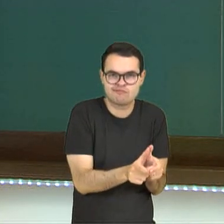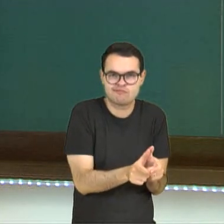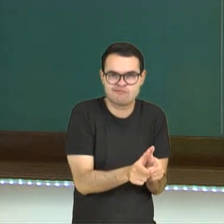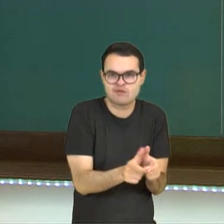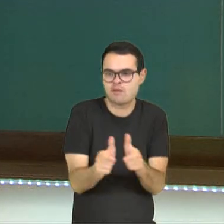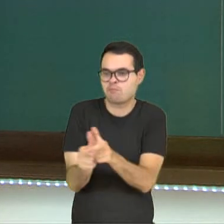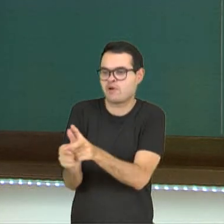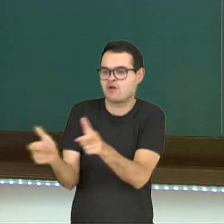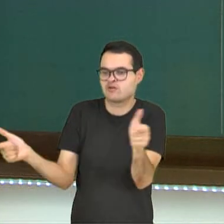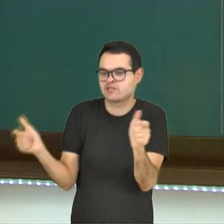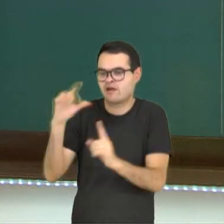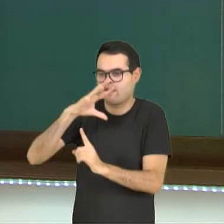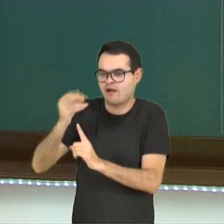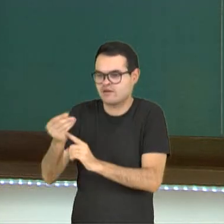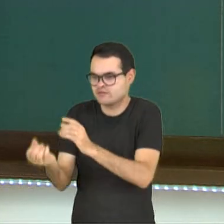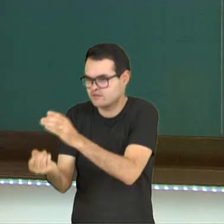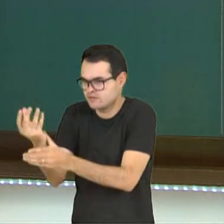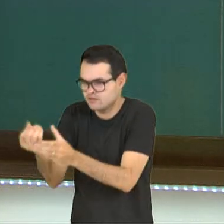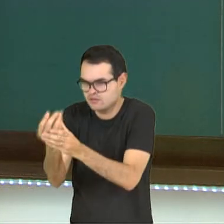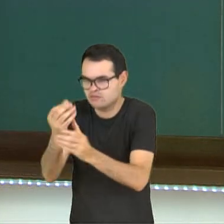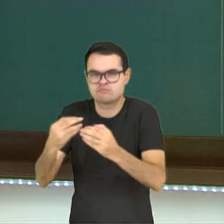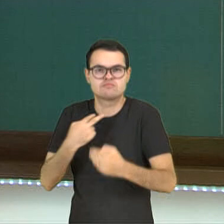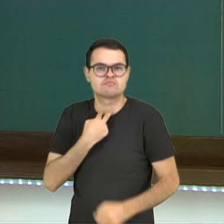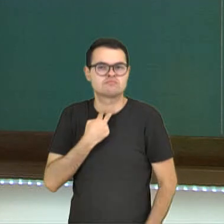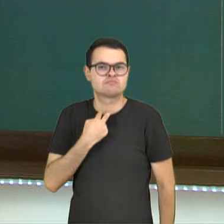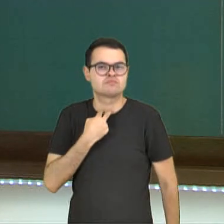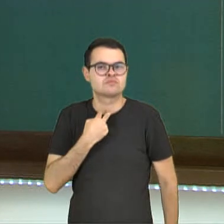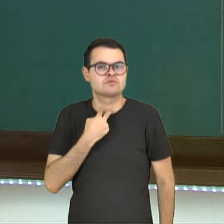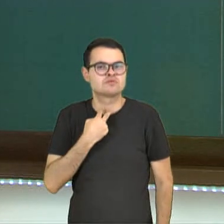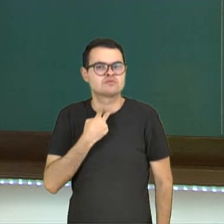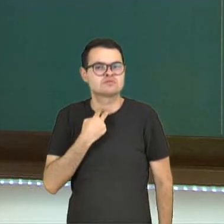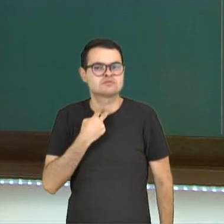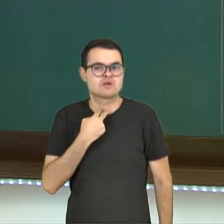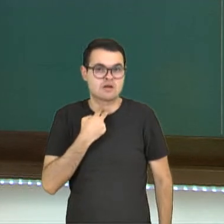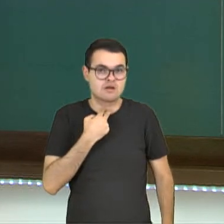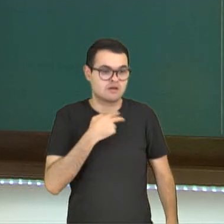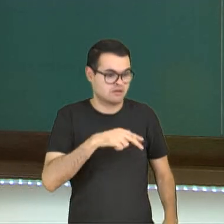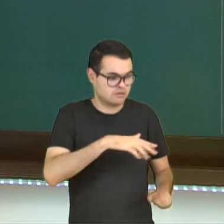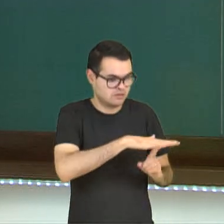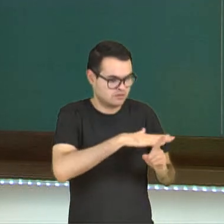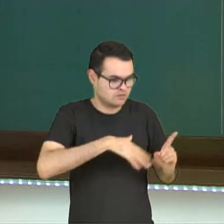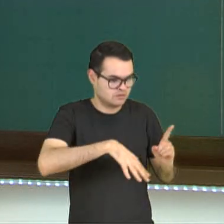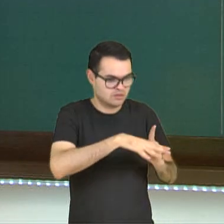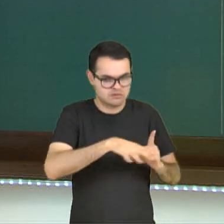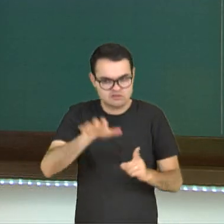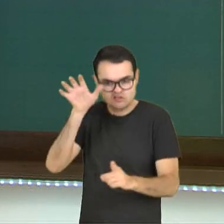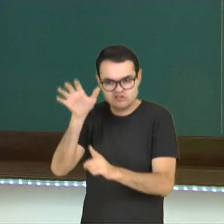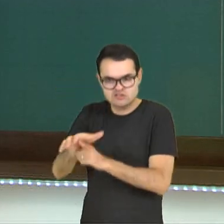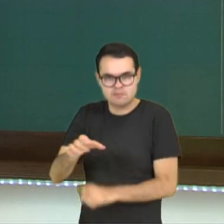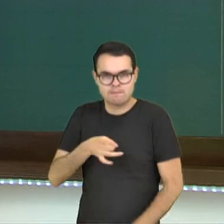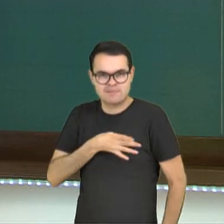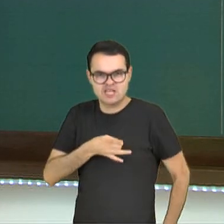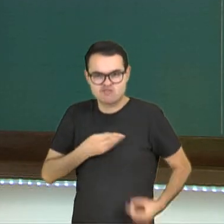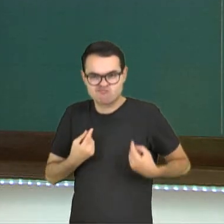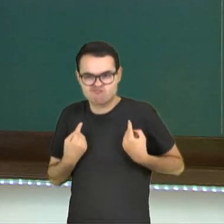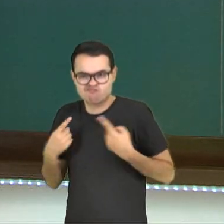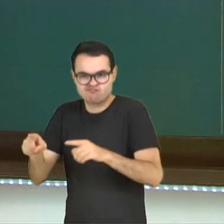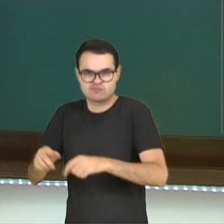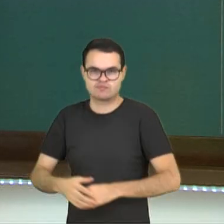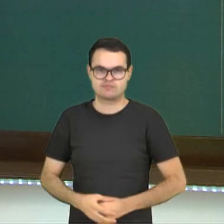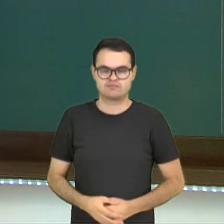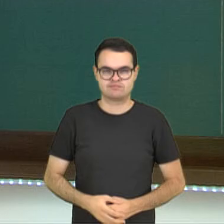né? Era uma arte e a sociedade era cultuada do medo, como a gente já falou.